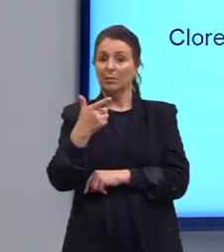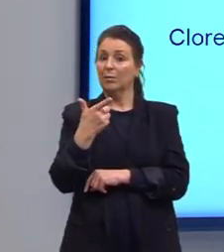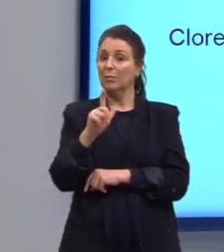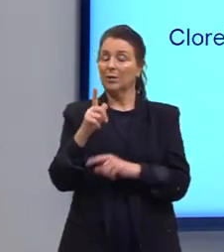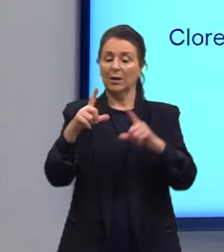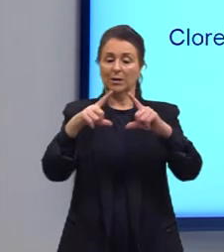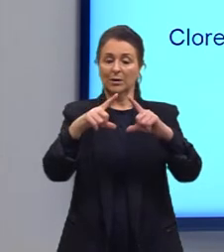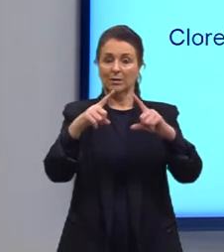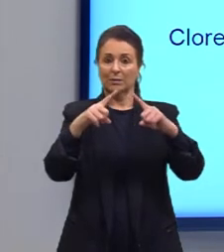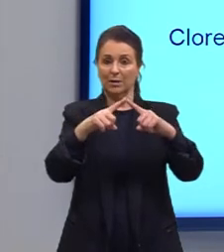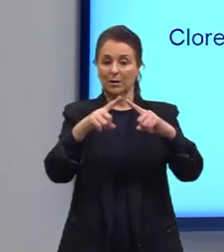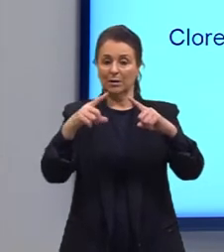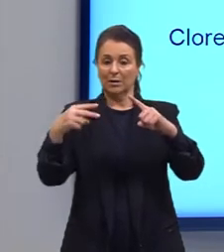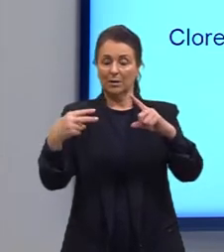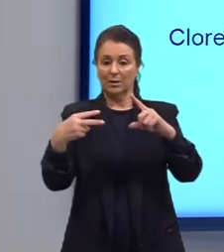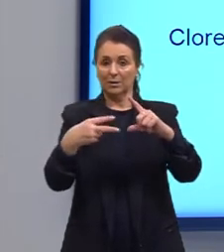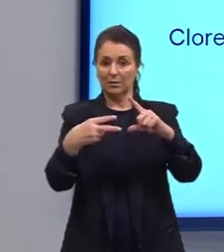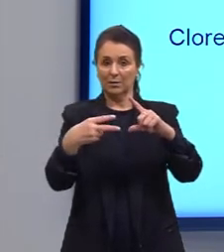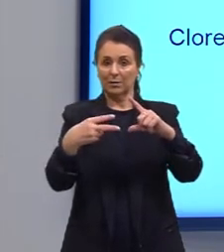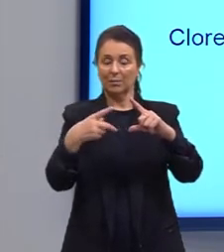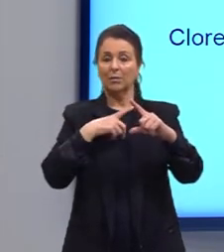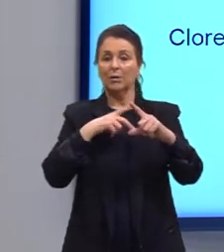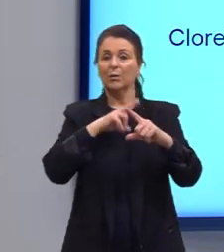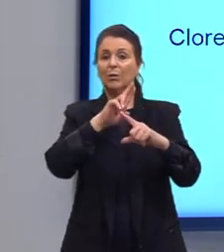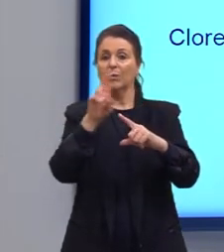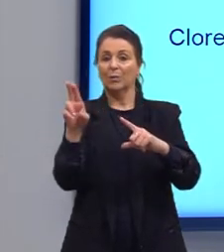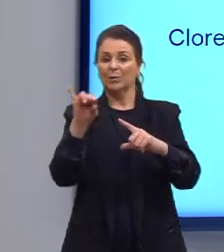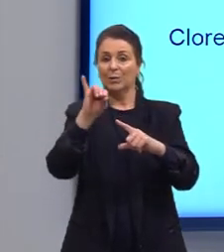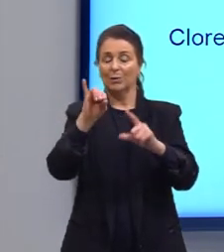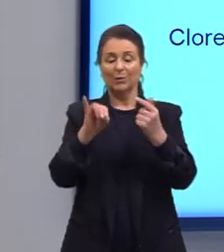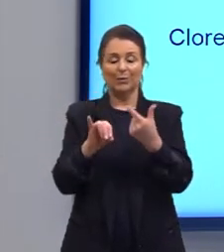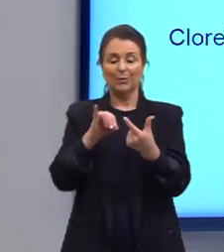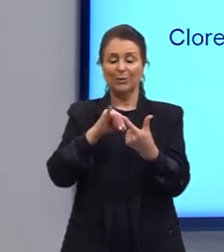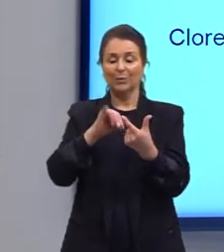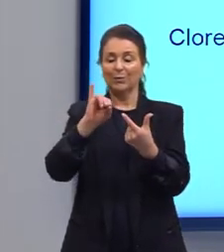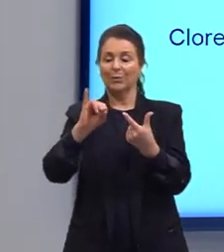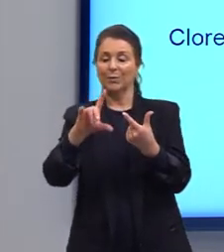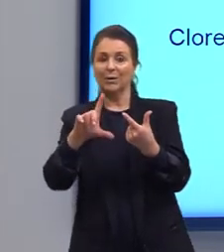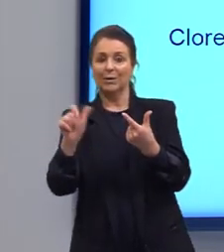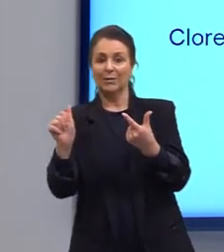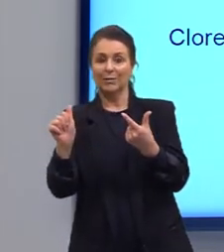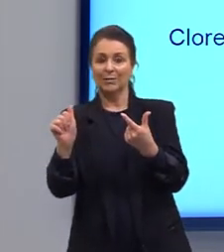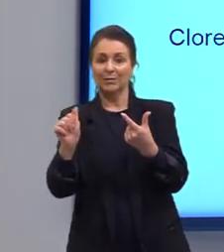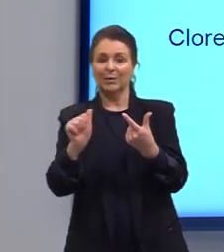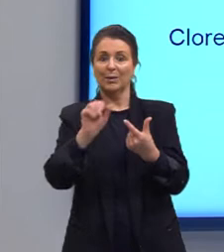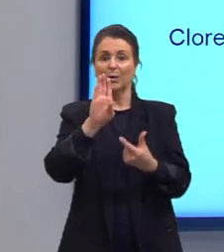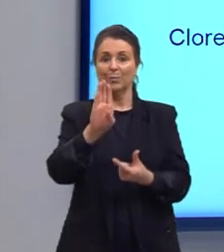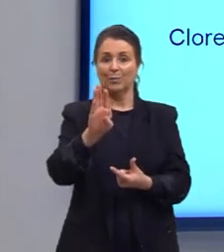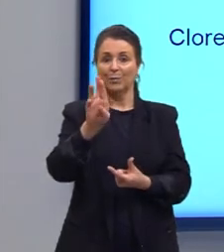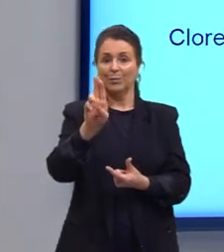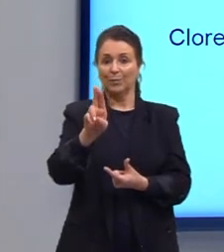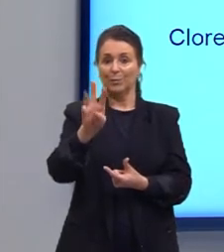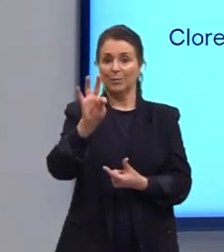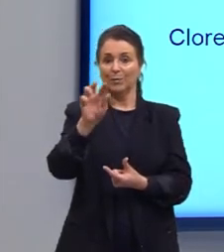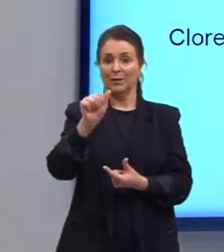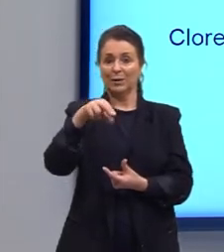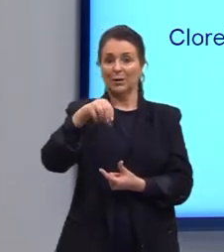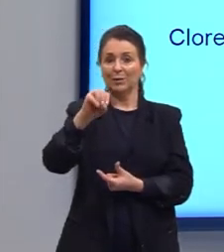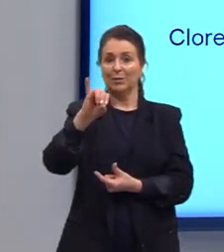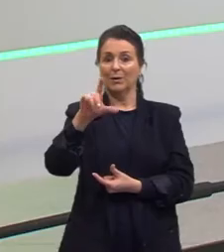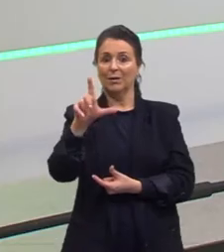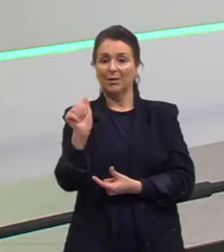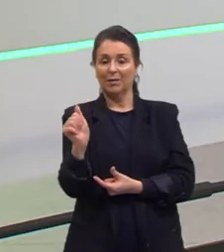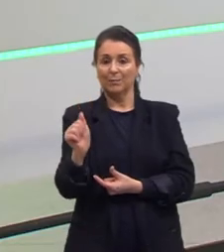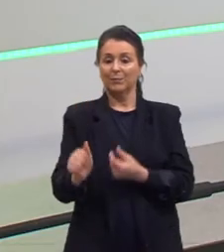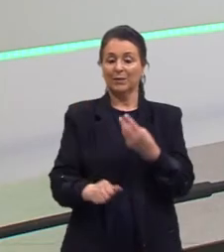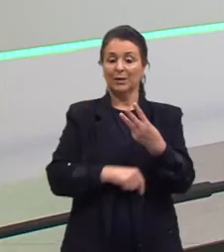e o Ila terminação da nomenclatura dos haletos de a sílaba brometo de butanola certo lembrando